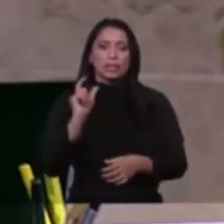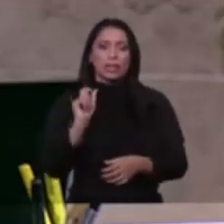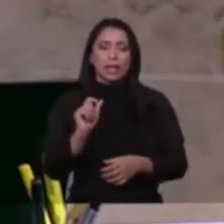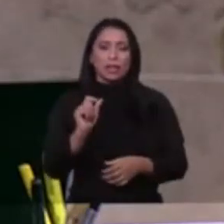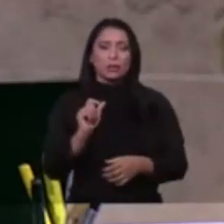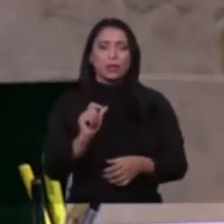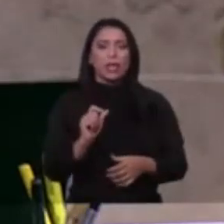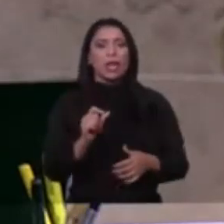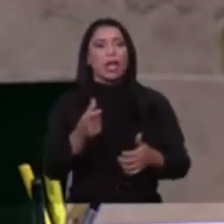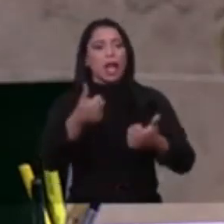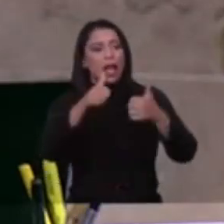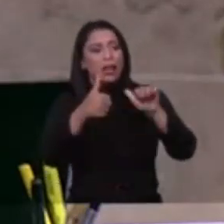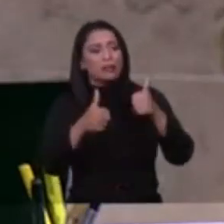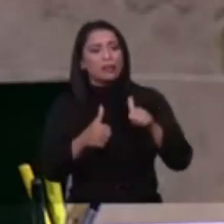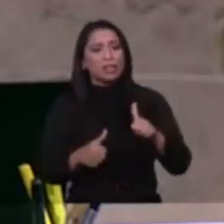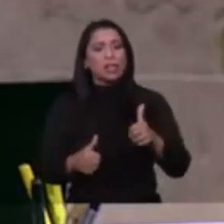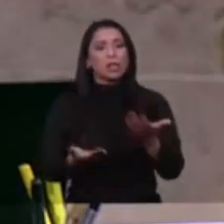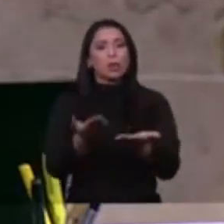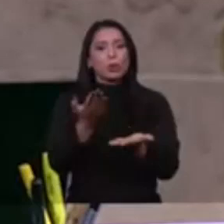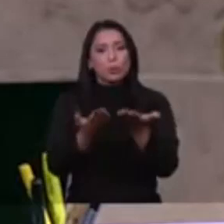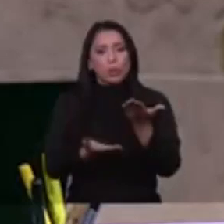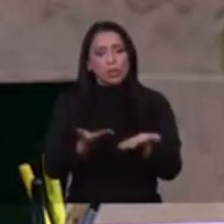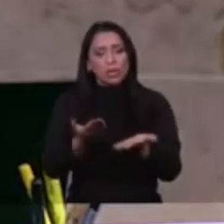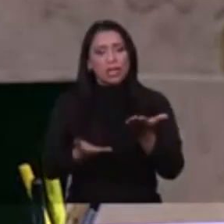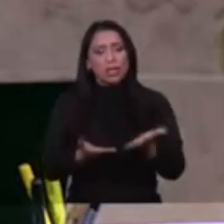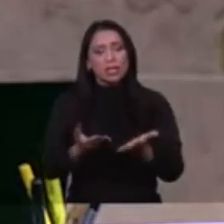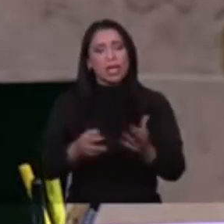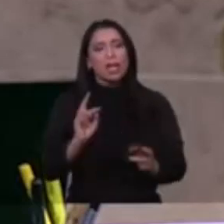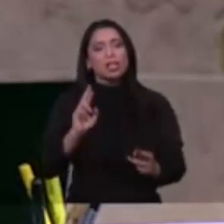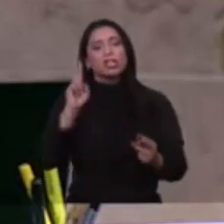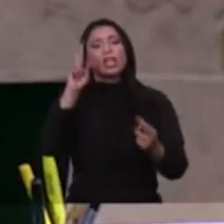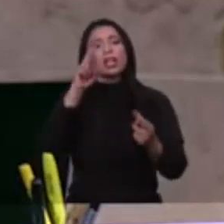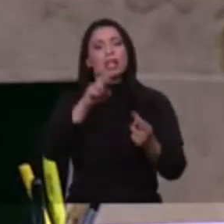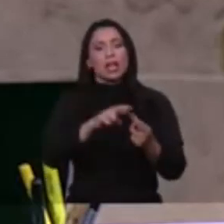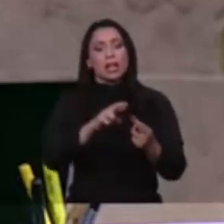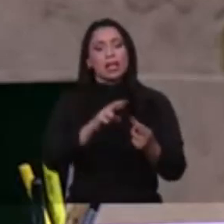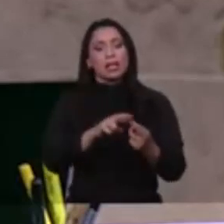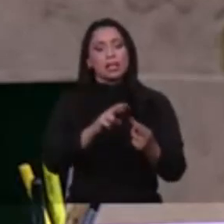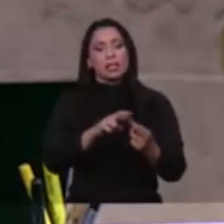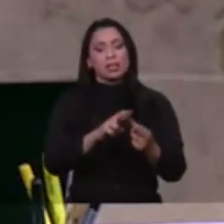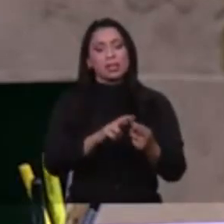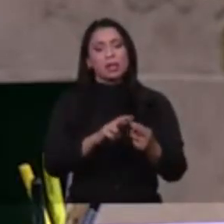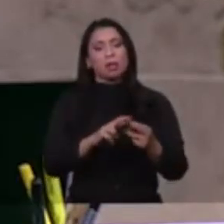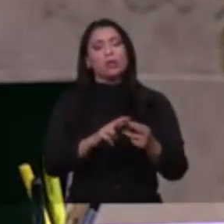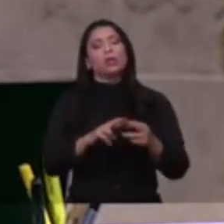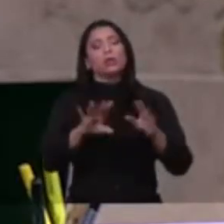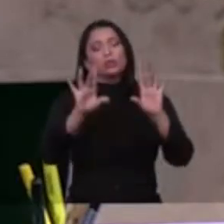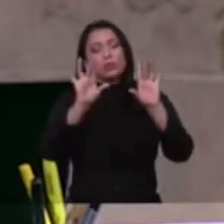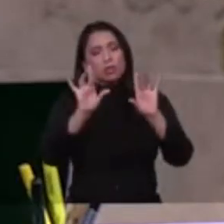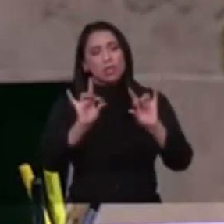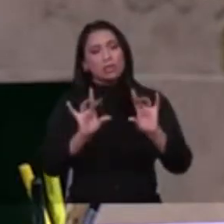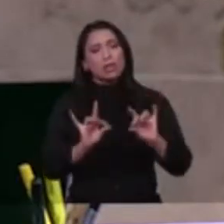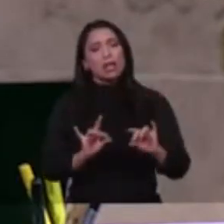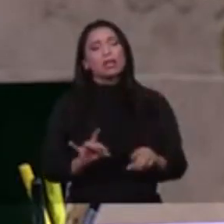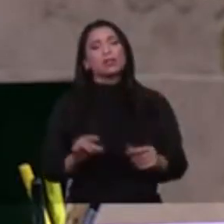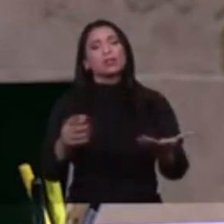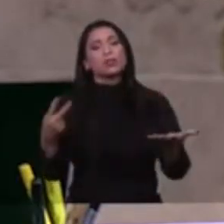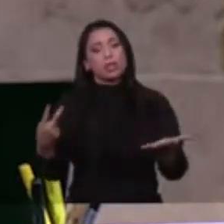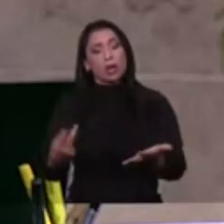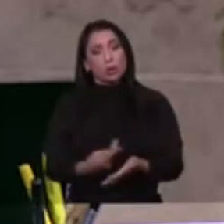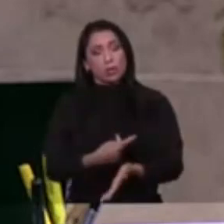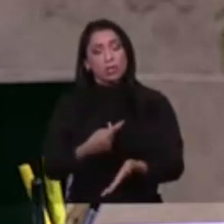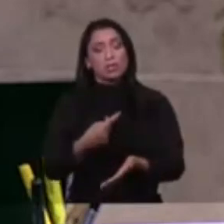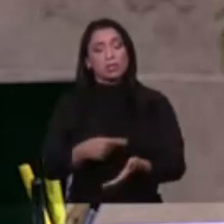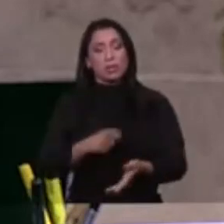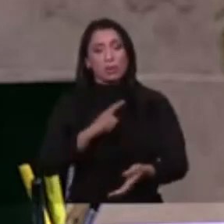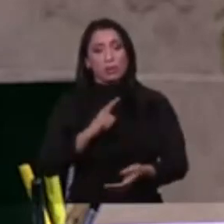de proporcionalidade, moderação e razoabilidade à luz das peculiaridades inerentes aos fatos e